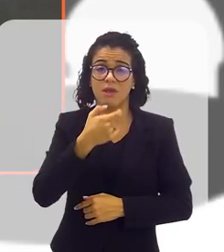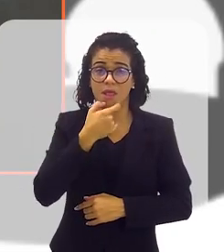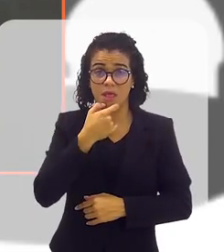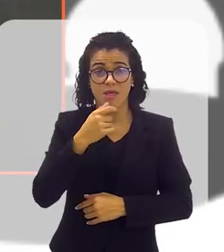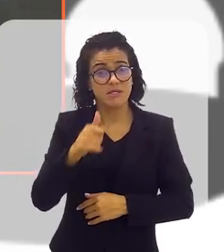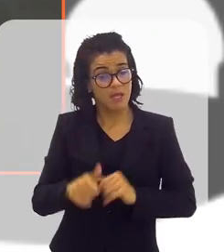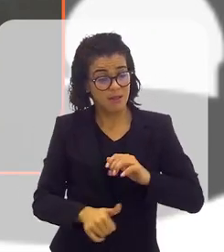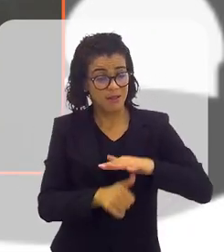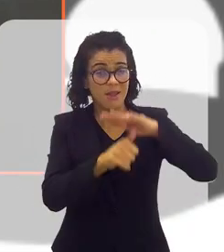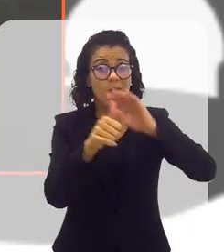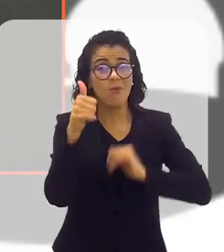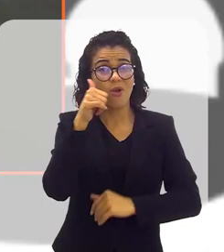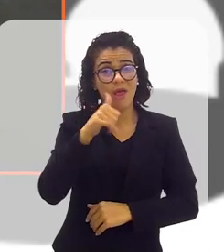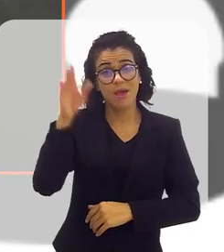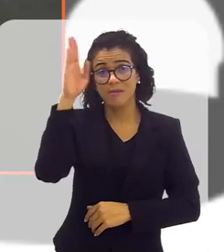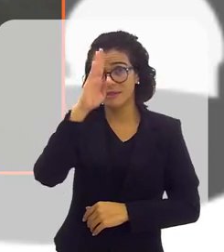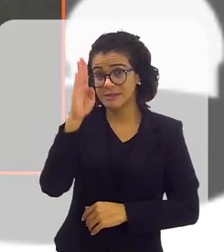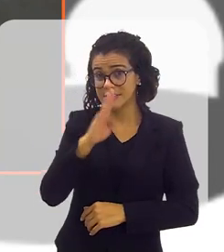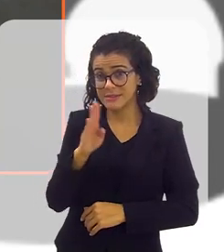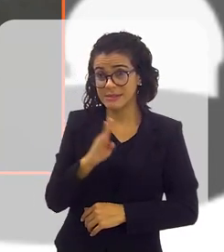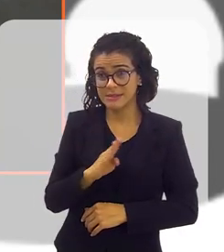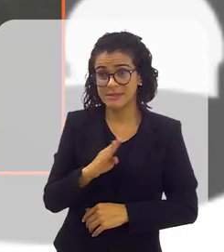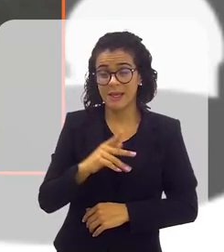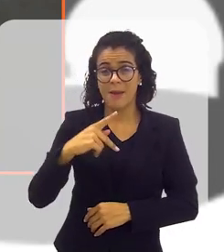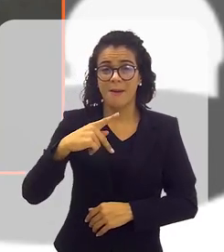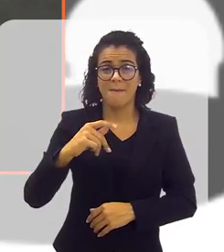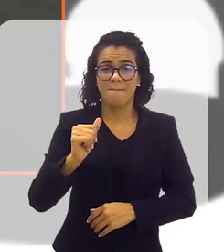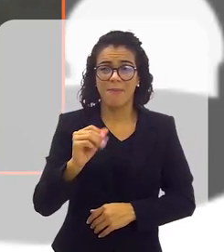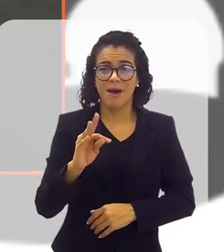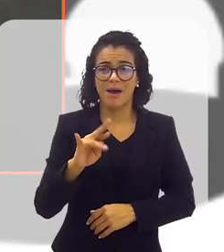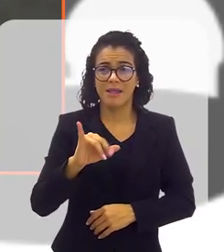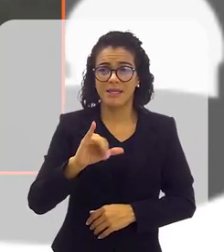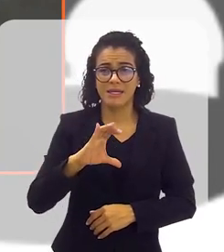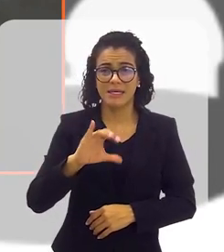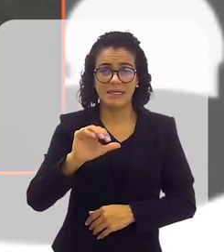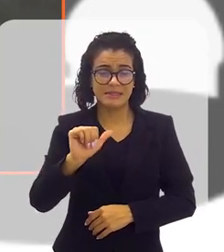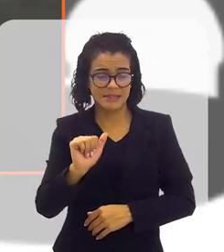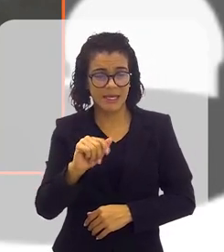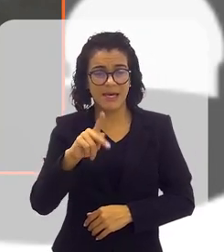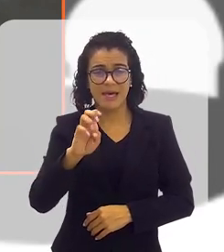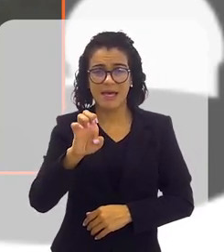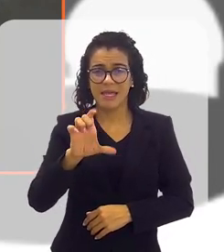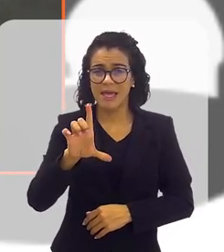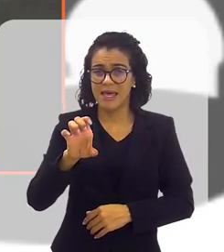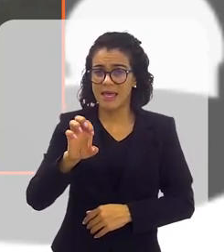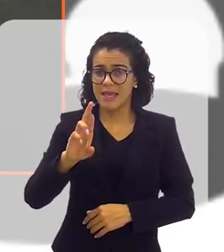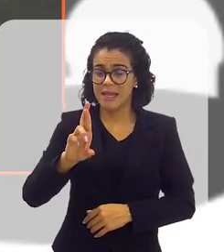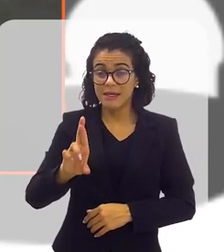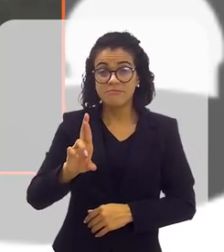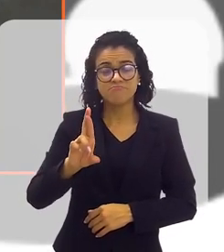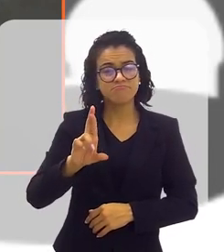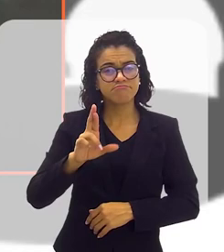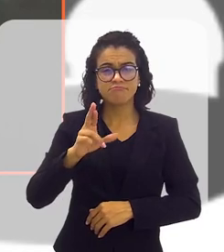por uma mulher brasileira, que é a Patrícia Caring, e que